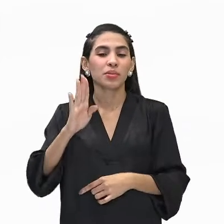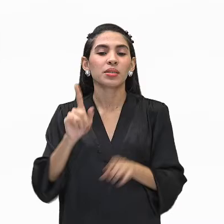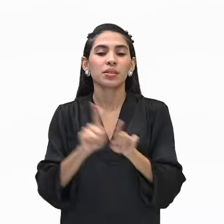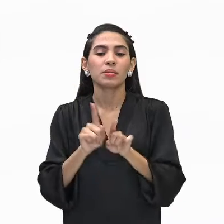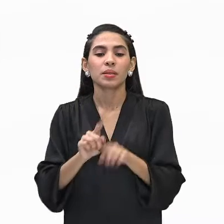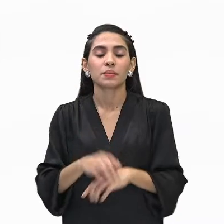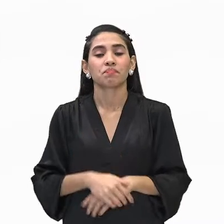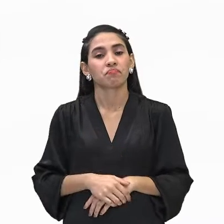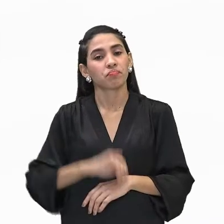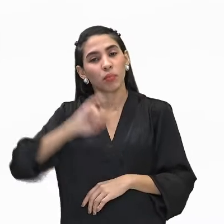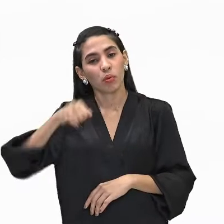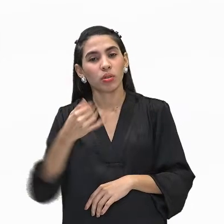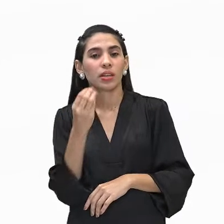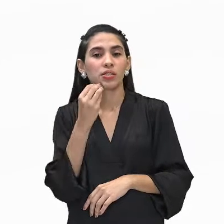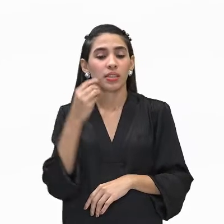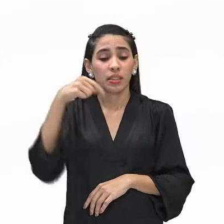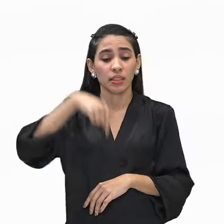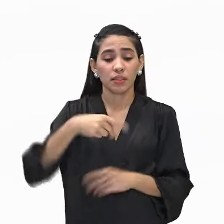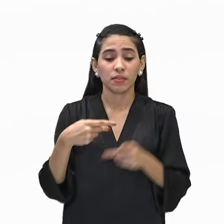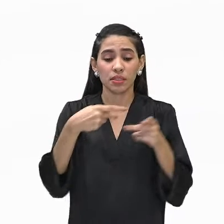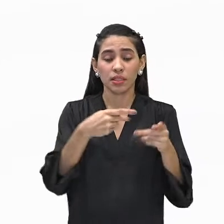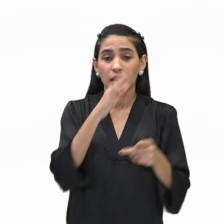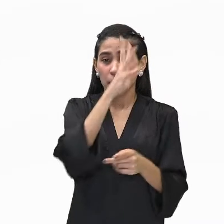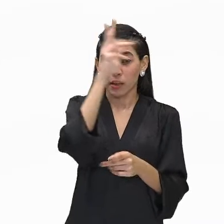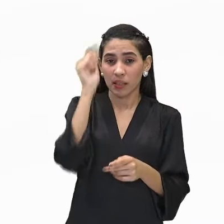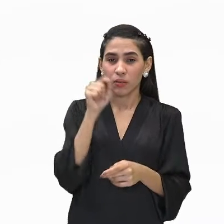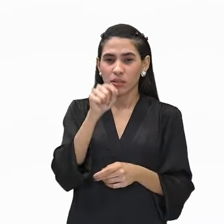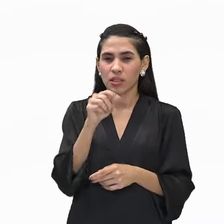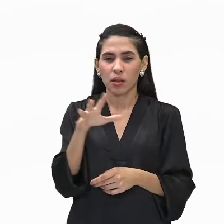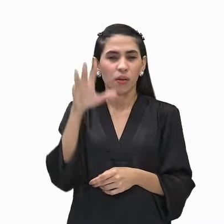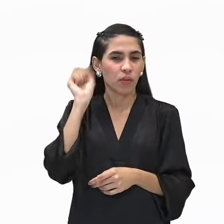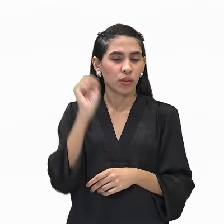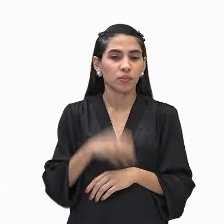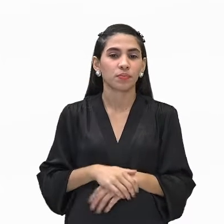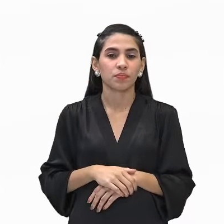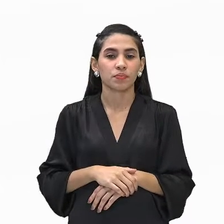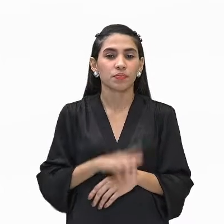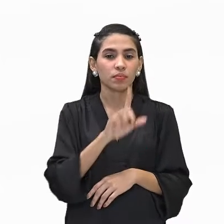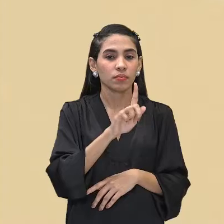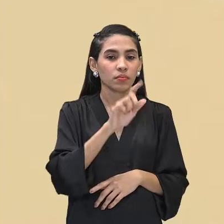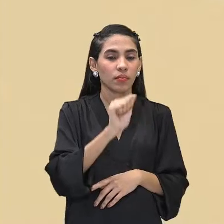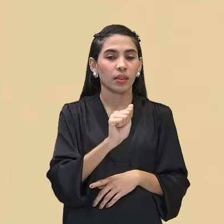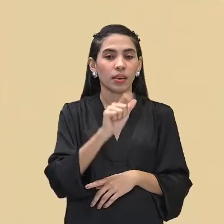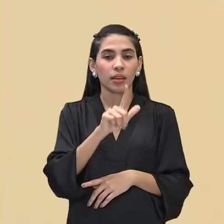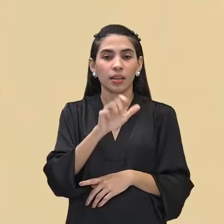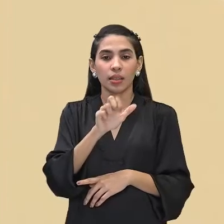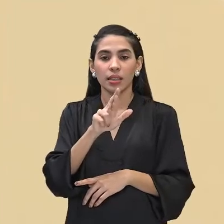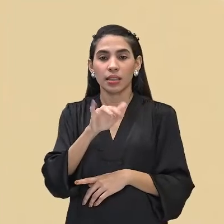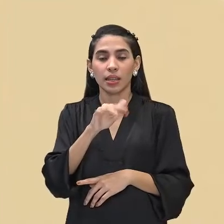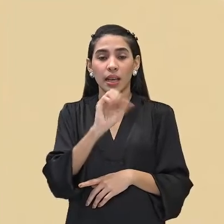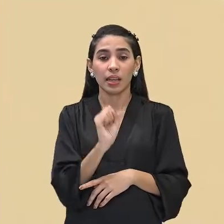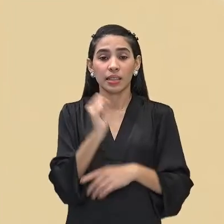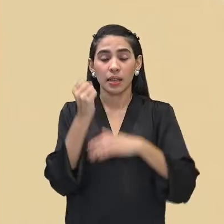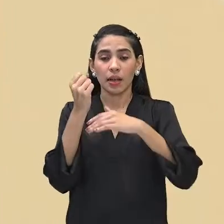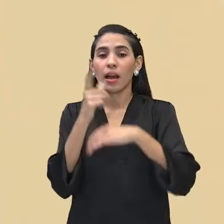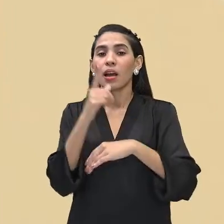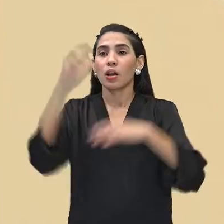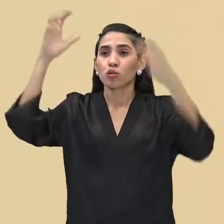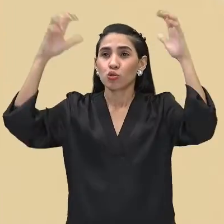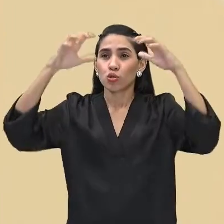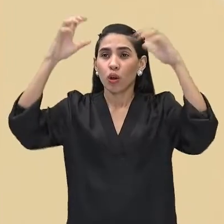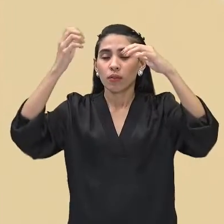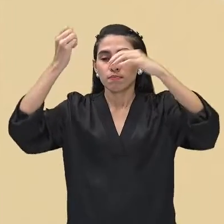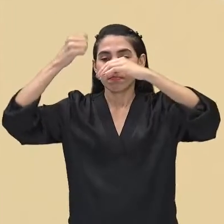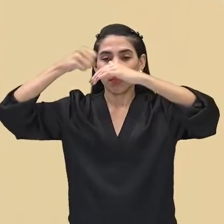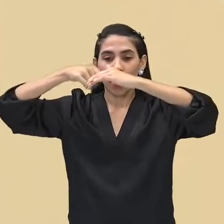já teve a oportunidade de vir aqui em Manaus, você já ouviu falar, deve ter ouvido falar nas chamadas galerias, que quando chove, as águas escoam para lá, mas também quando o rio